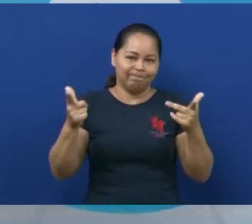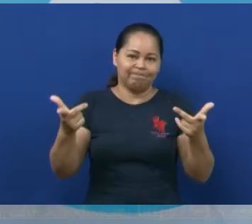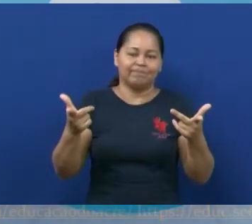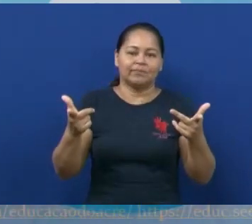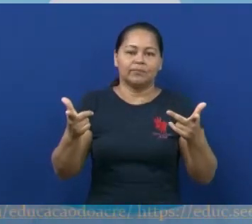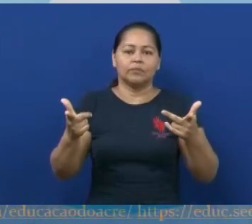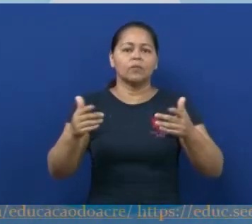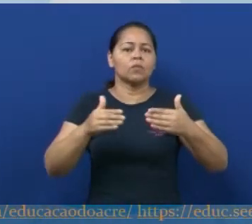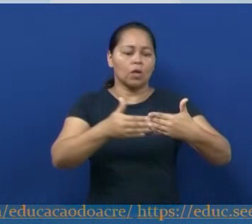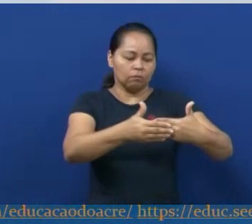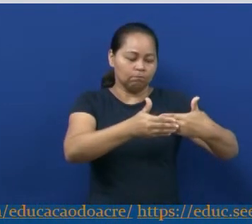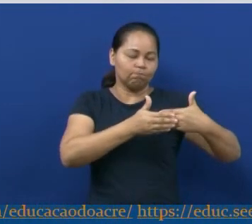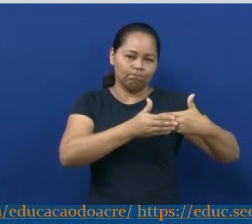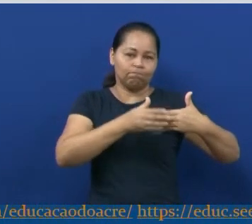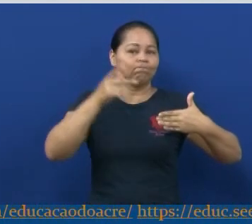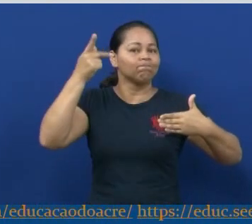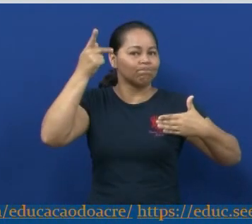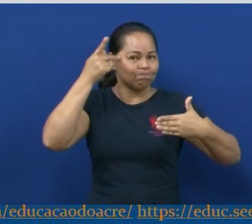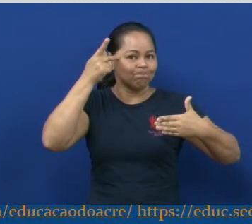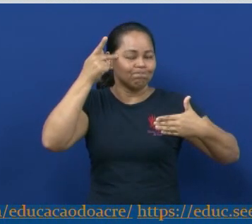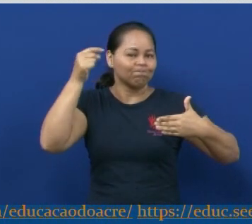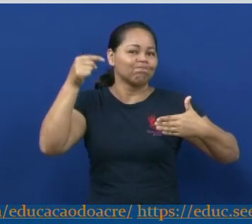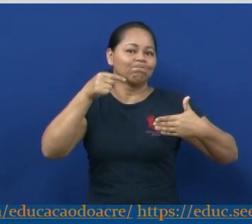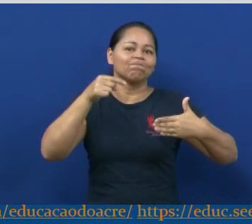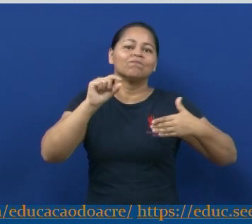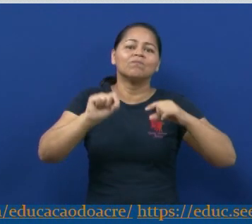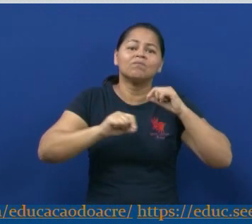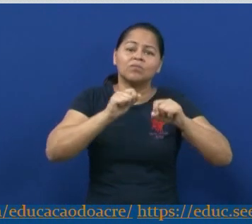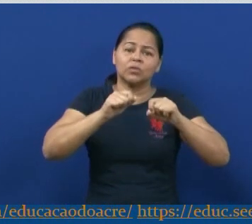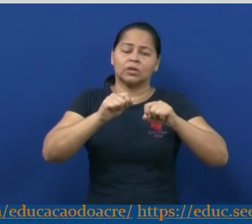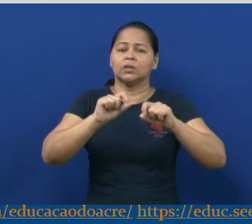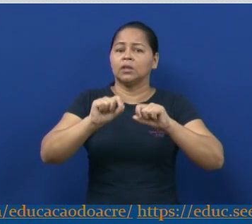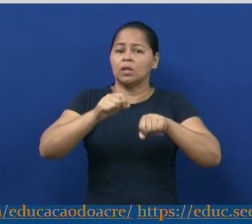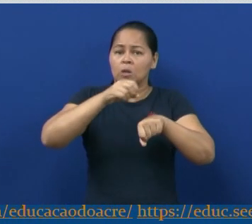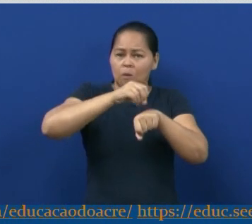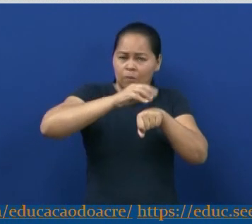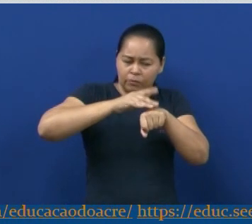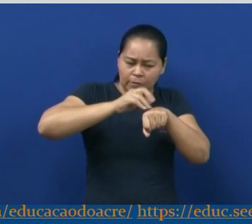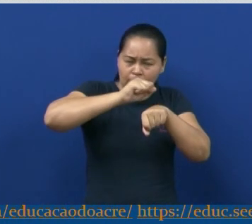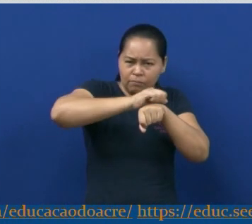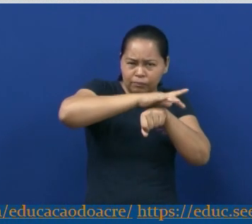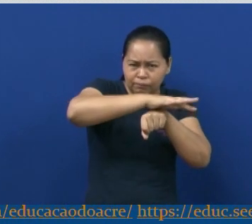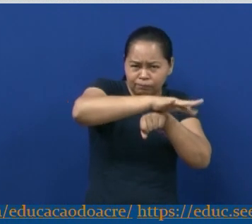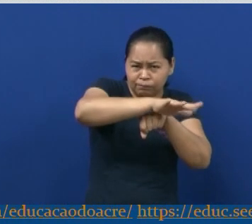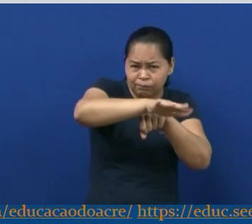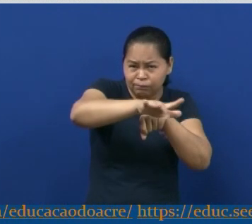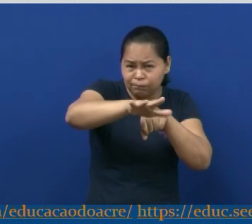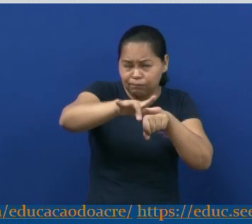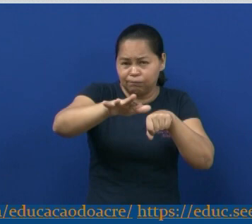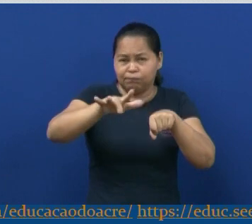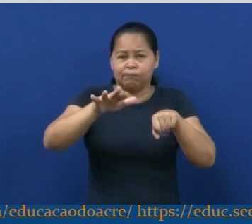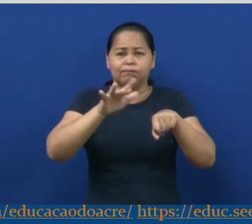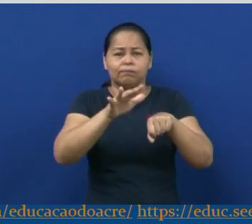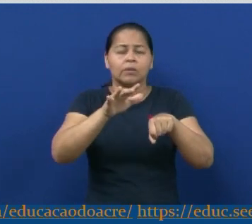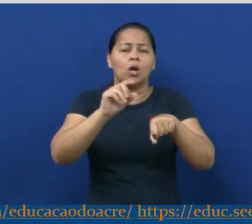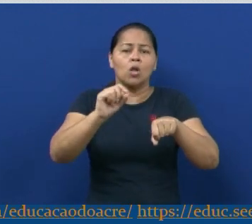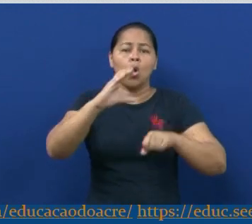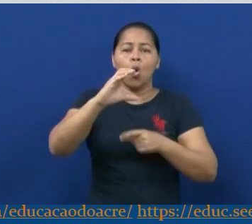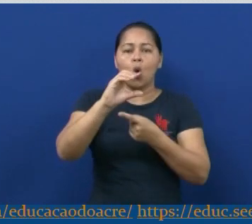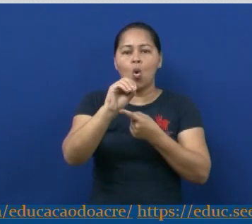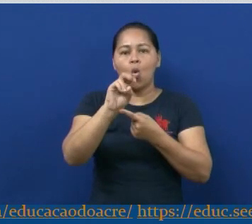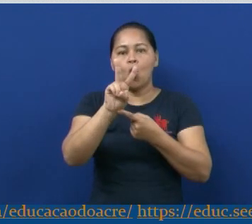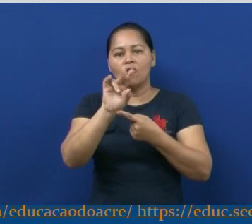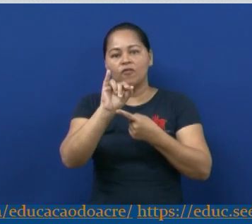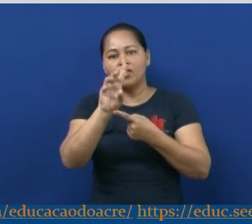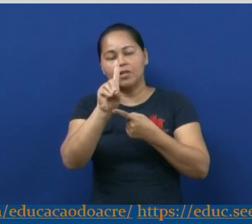quarentena estabelecida aí no estado de São Paulo, em função da pandemia do coronavírus, o Covid-19, provocou